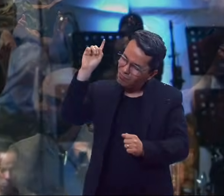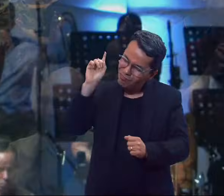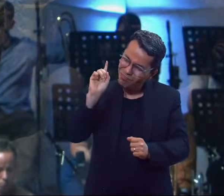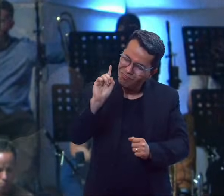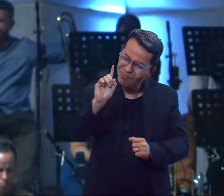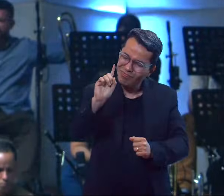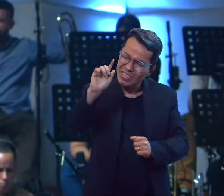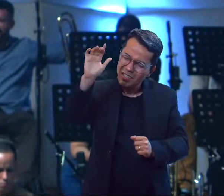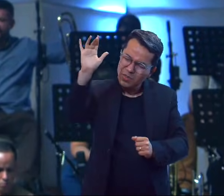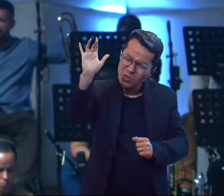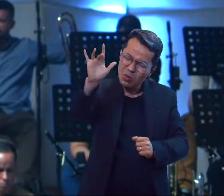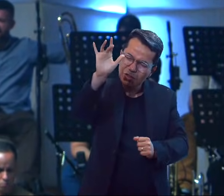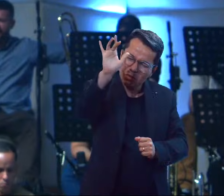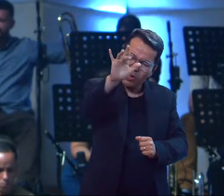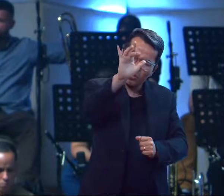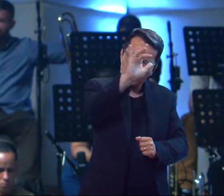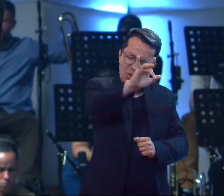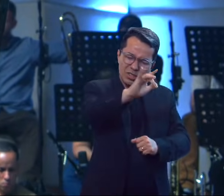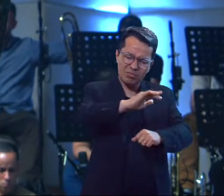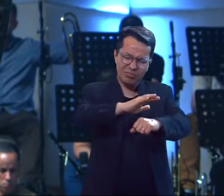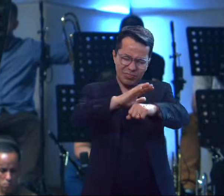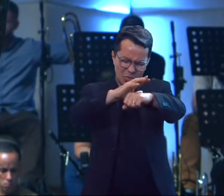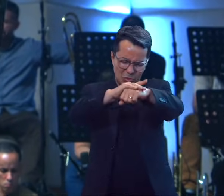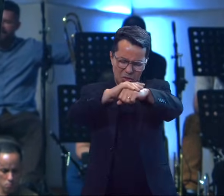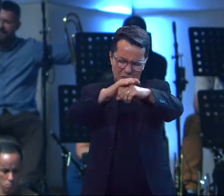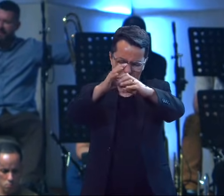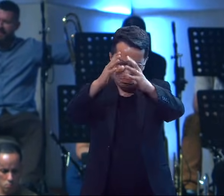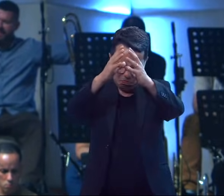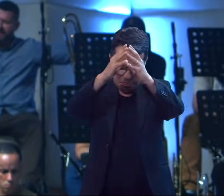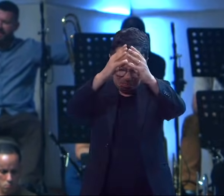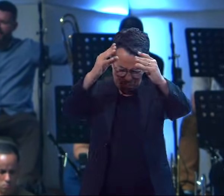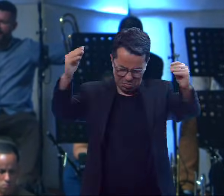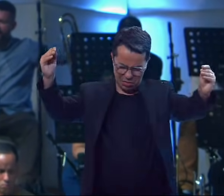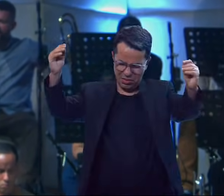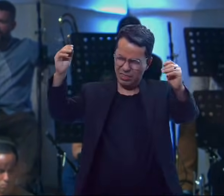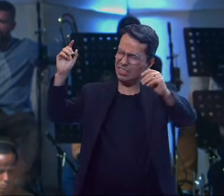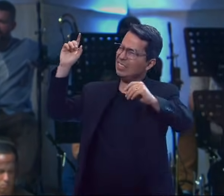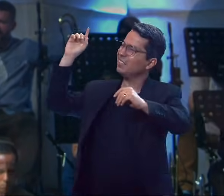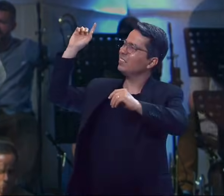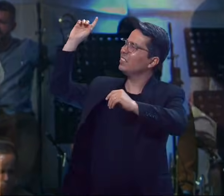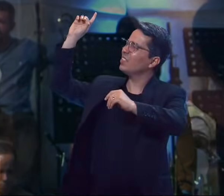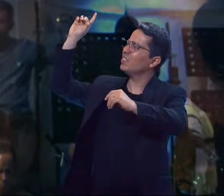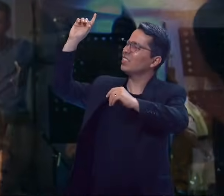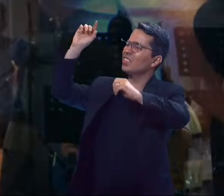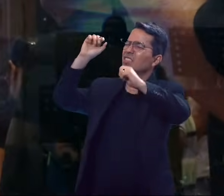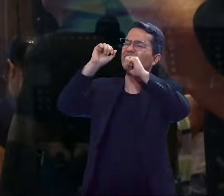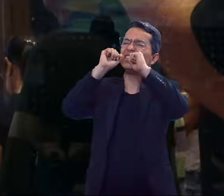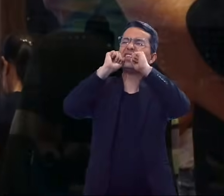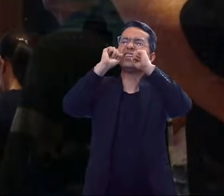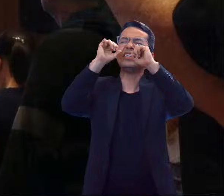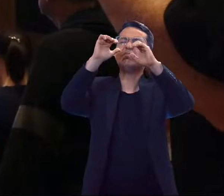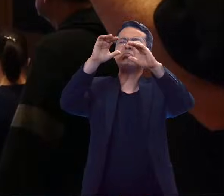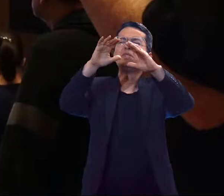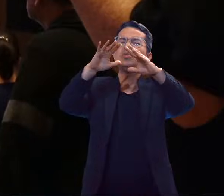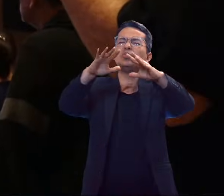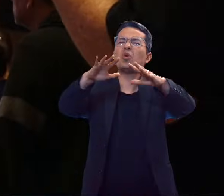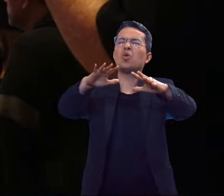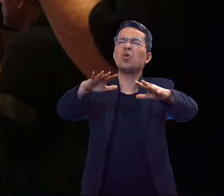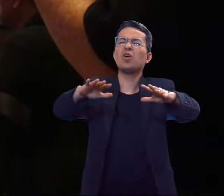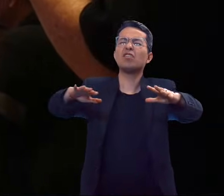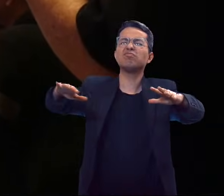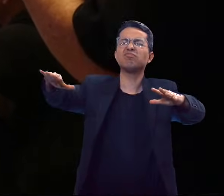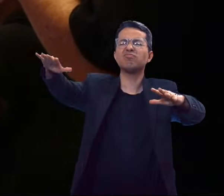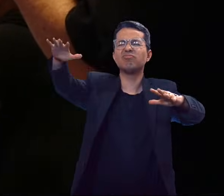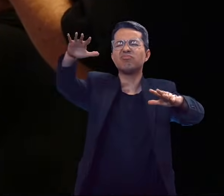Pai, neste lugar, o teu poder seja derramado aqui. Senhor, a tua